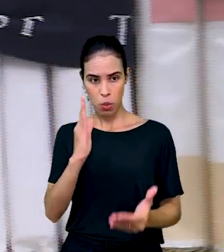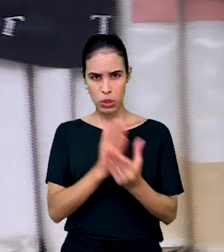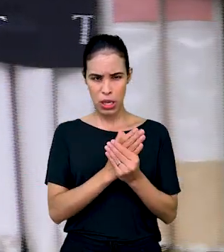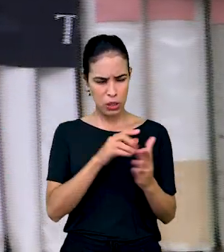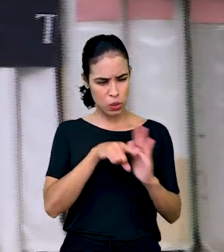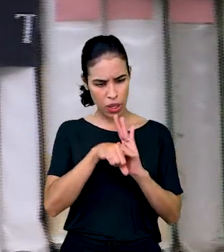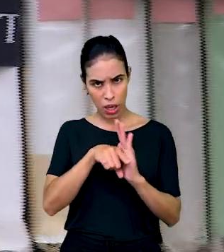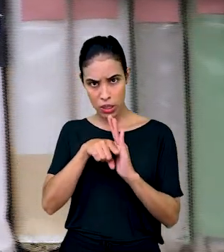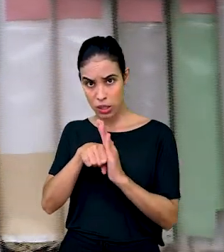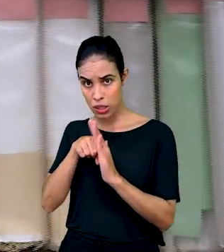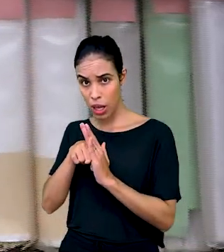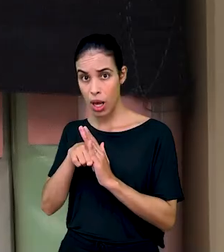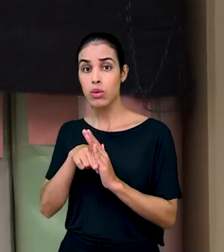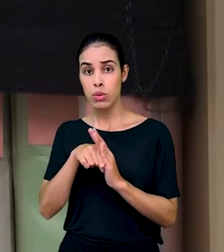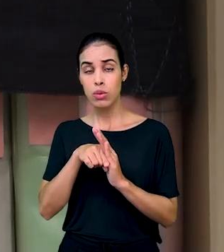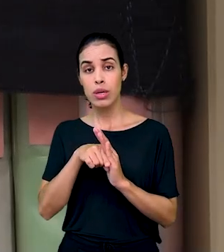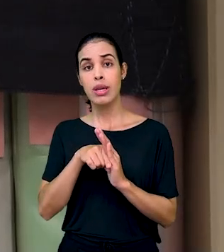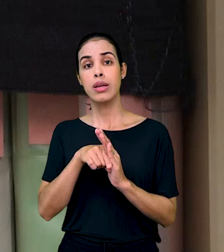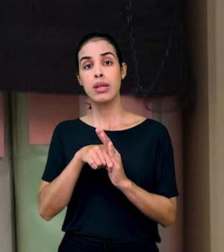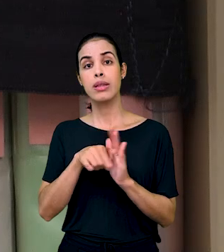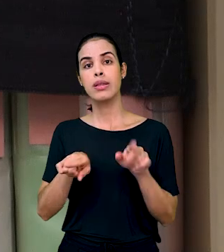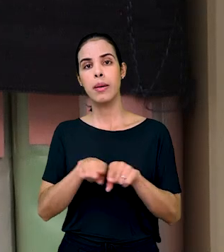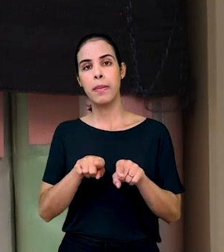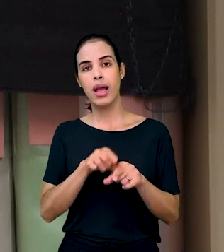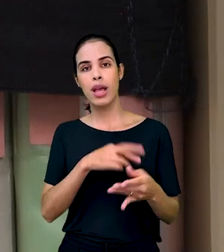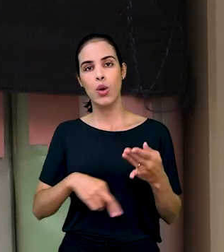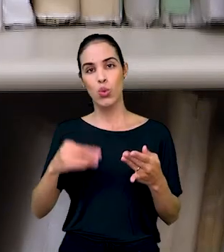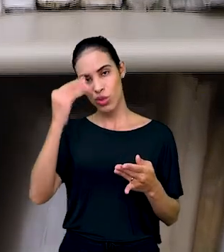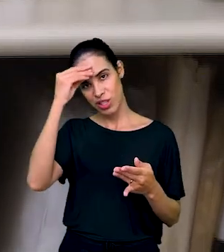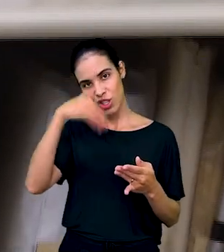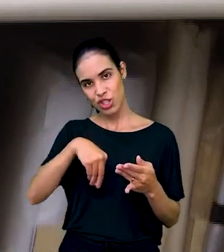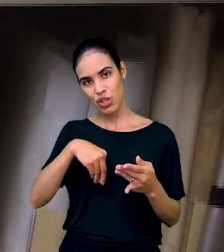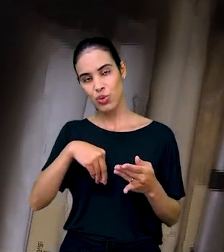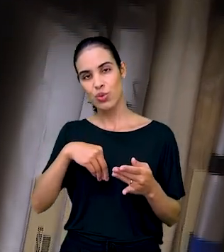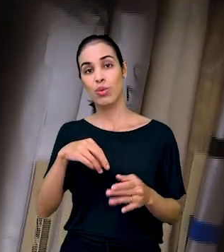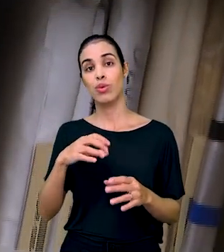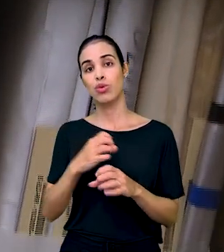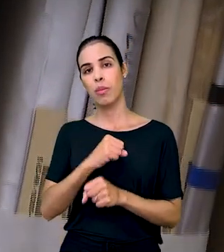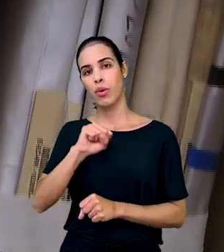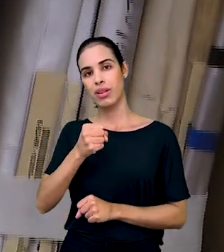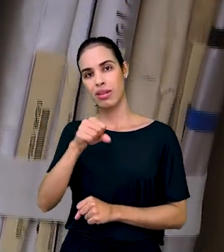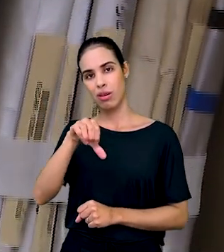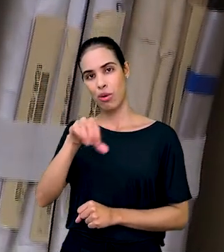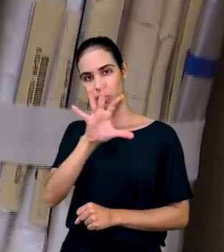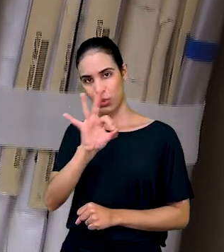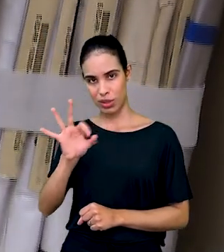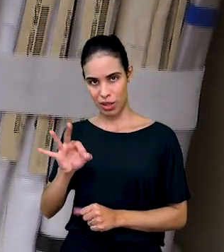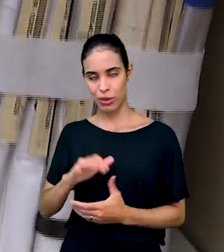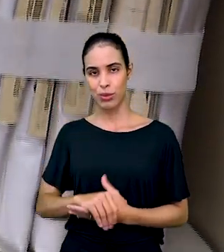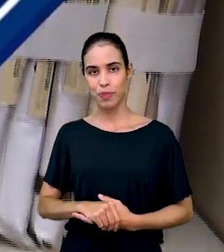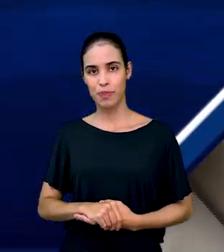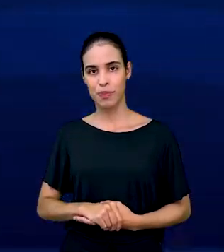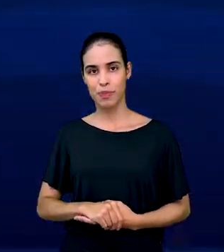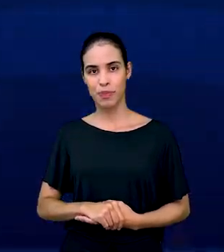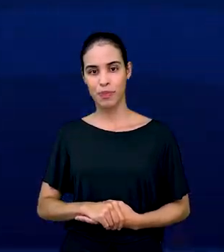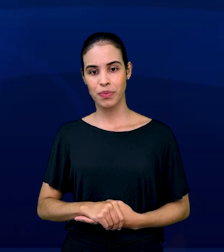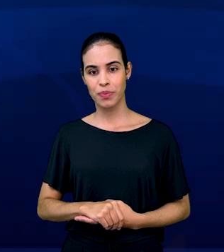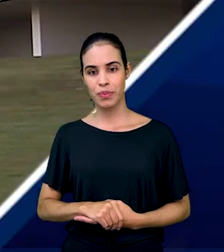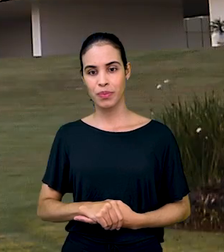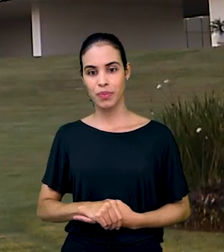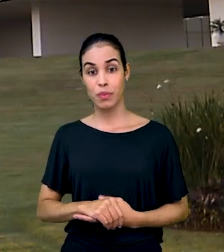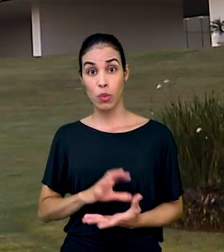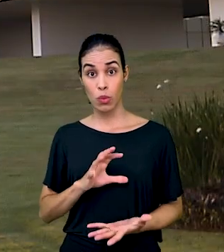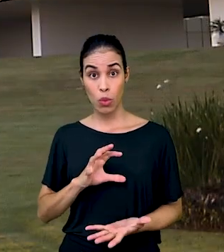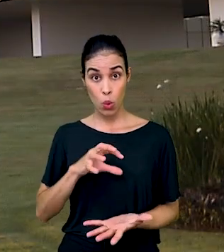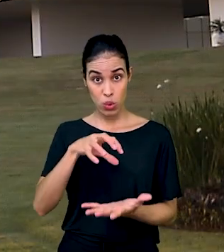10.665 casos foram analisados, com desistência de recursos em mais de 89% deles.